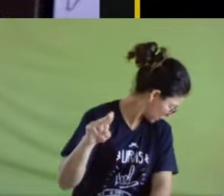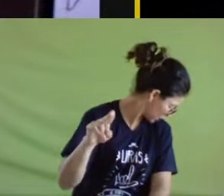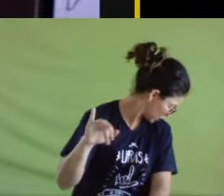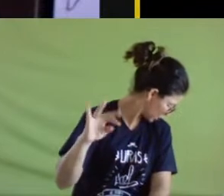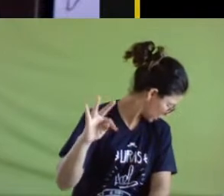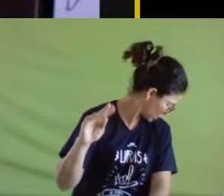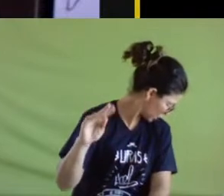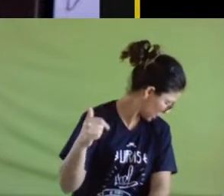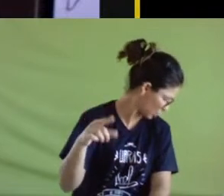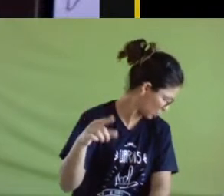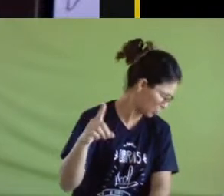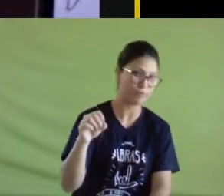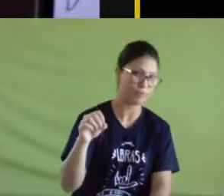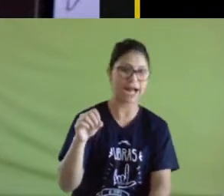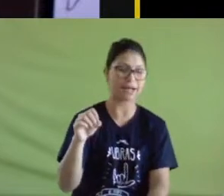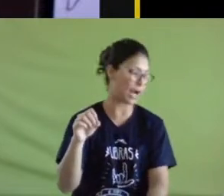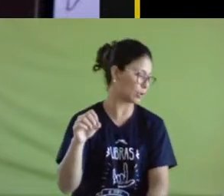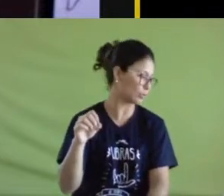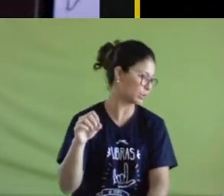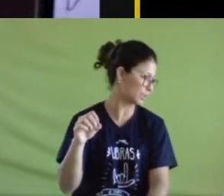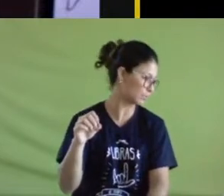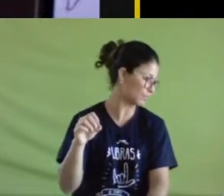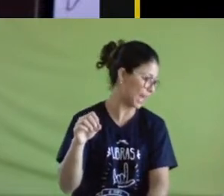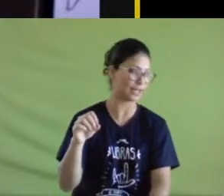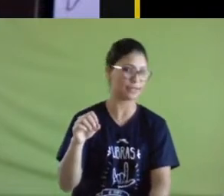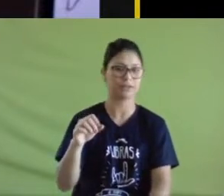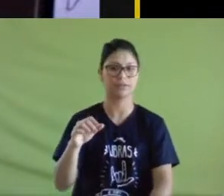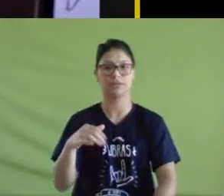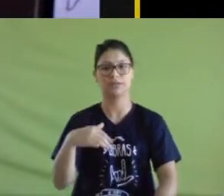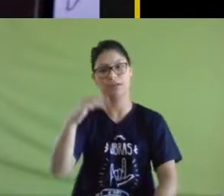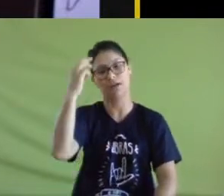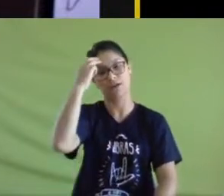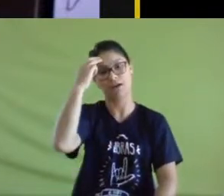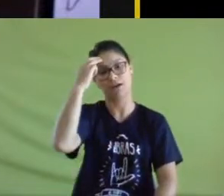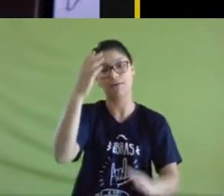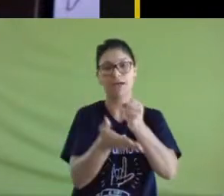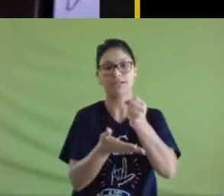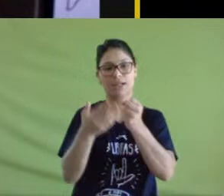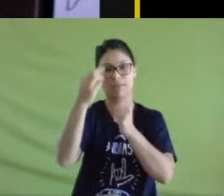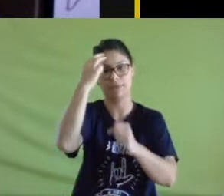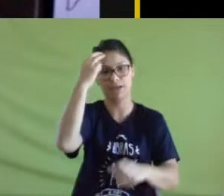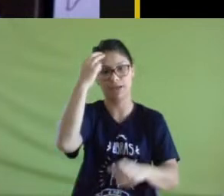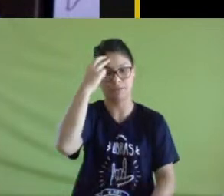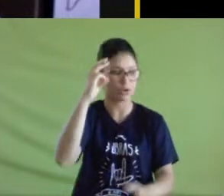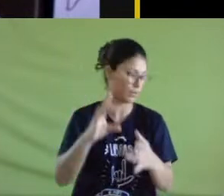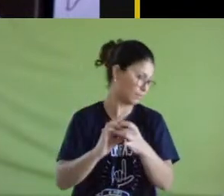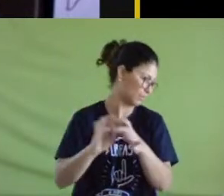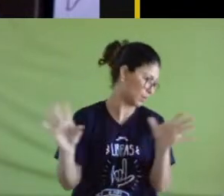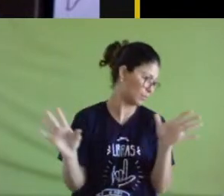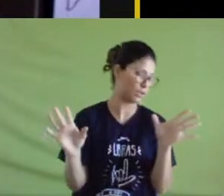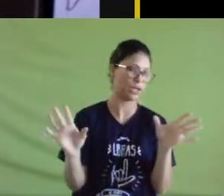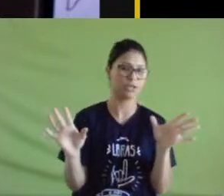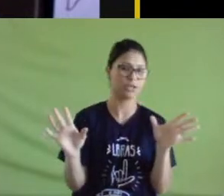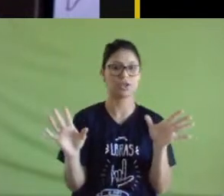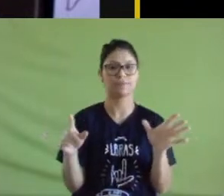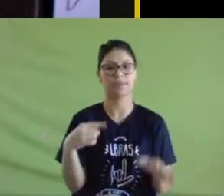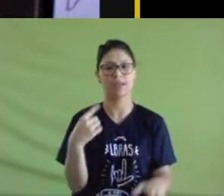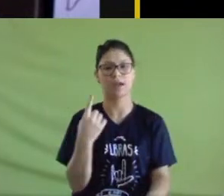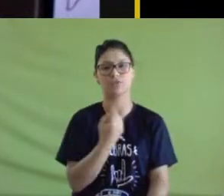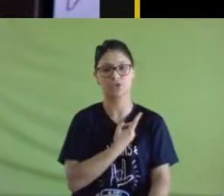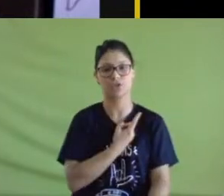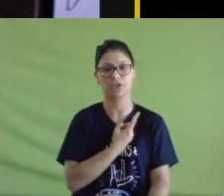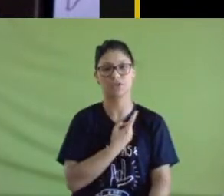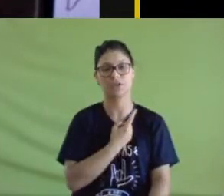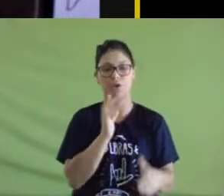retórica era se basear inteiramente na memória, porque é a memória que permite aos agentes